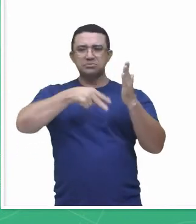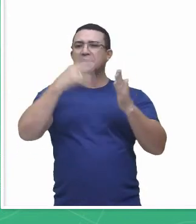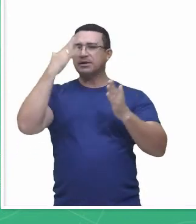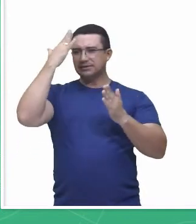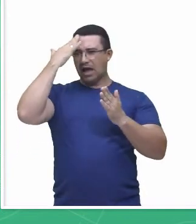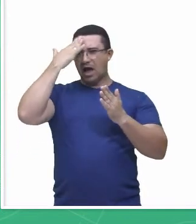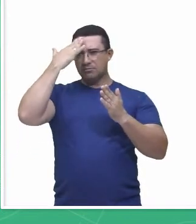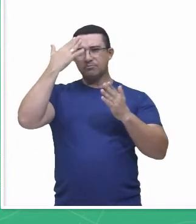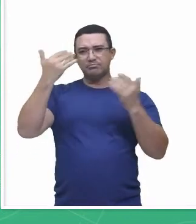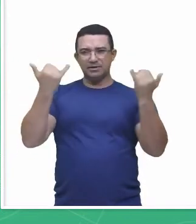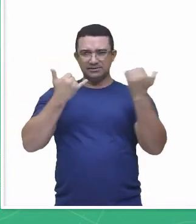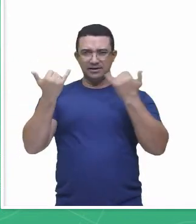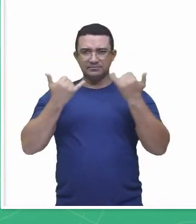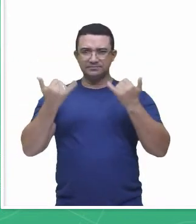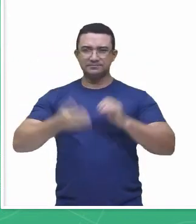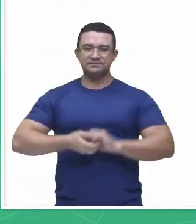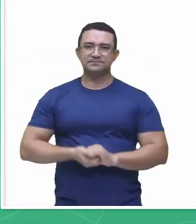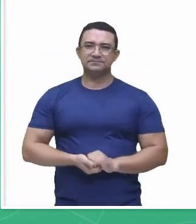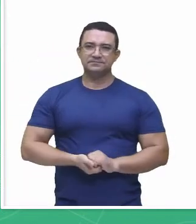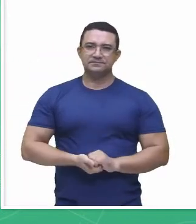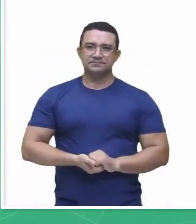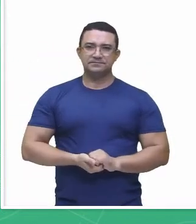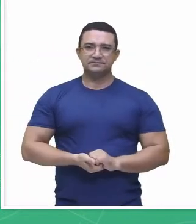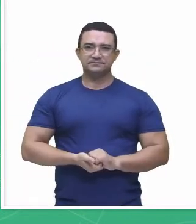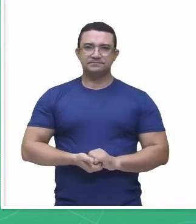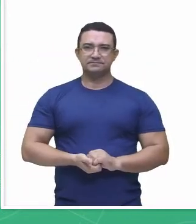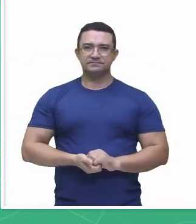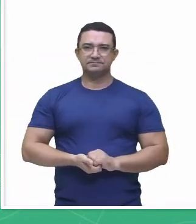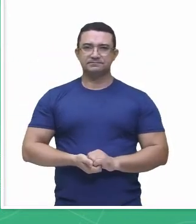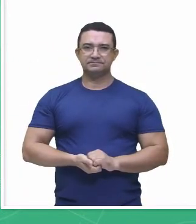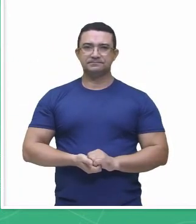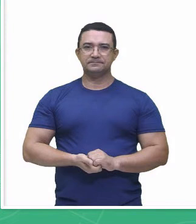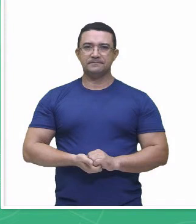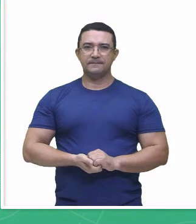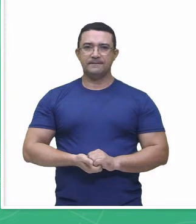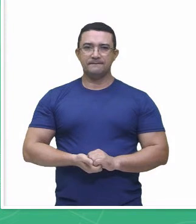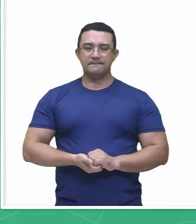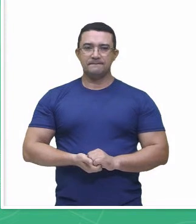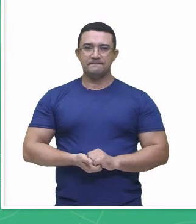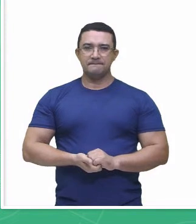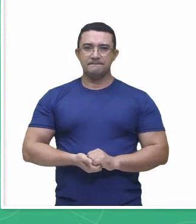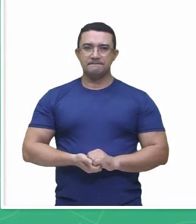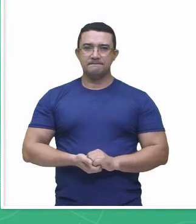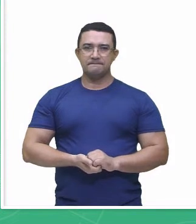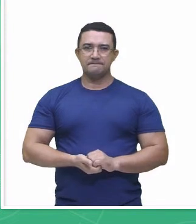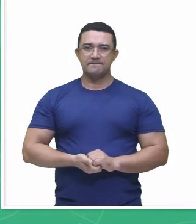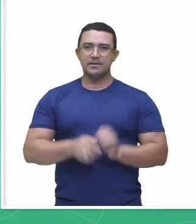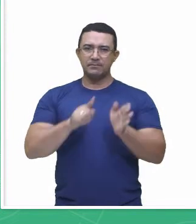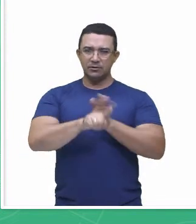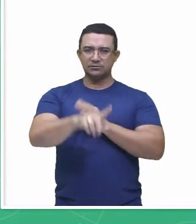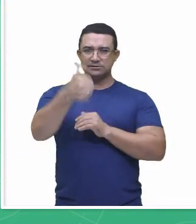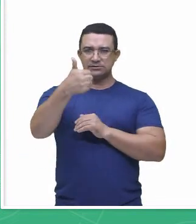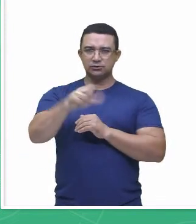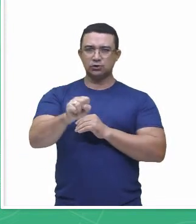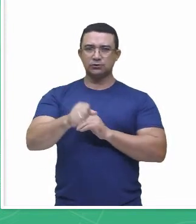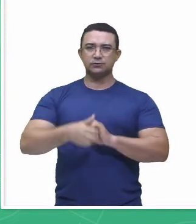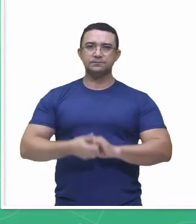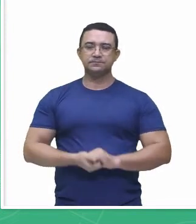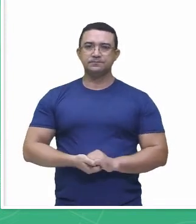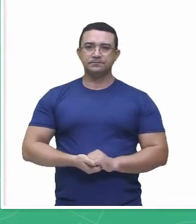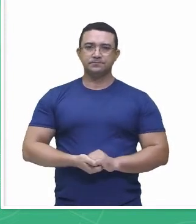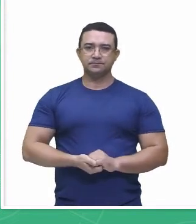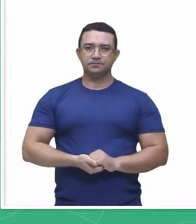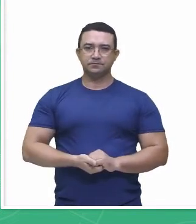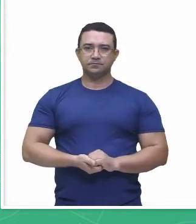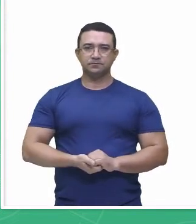B, ok? Seguimos adiante com a nossa próxima questão, que novamente parte de um texto um pouquinho maior. Eu vou ler e